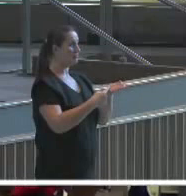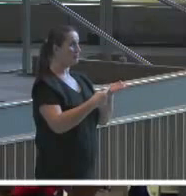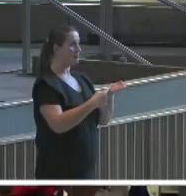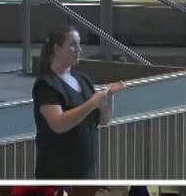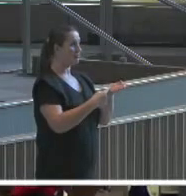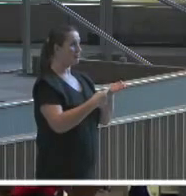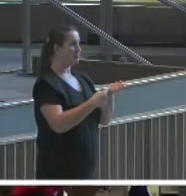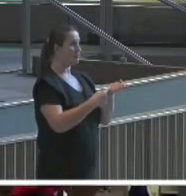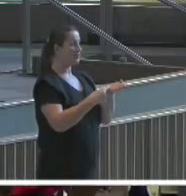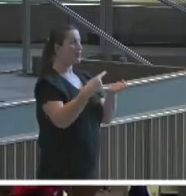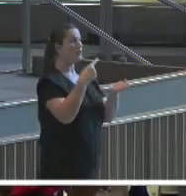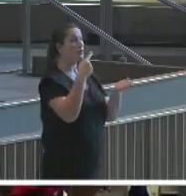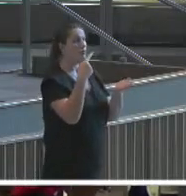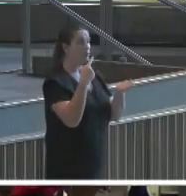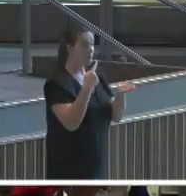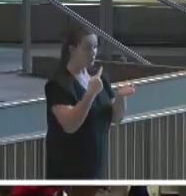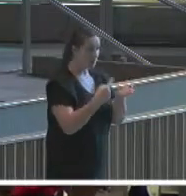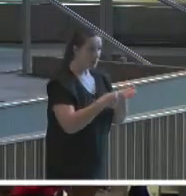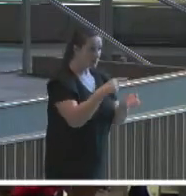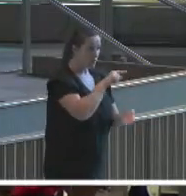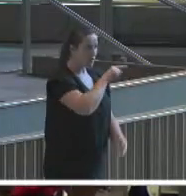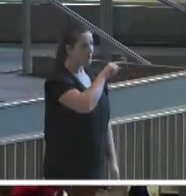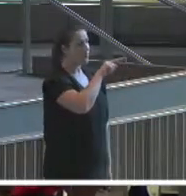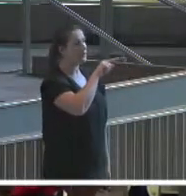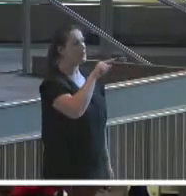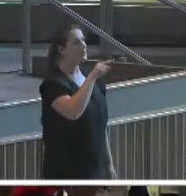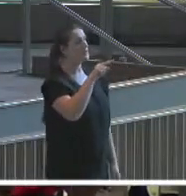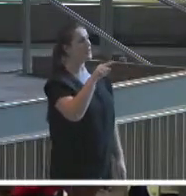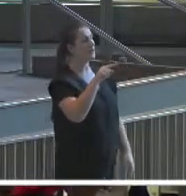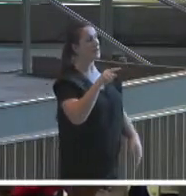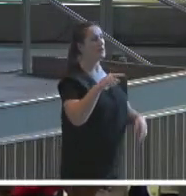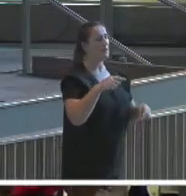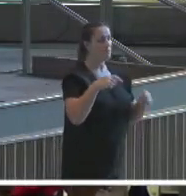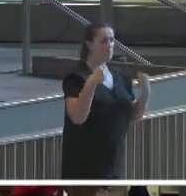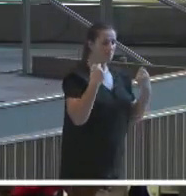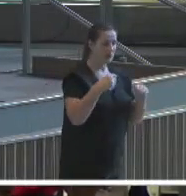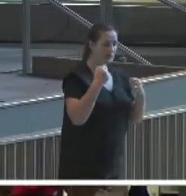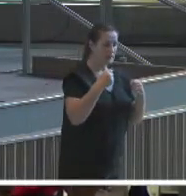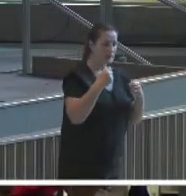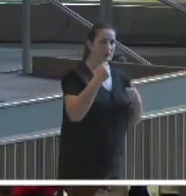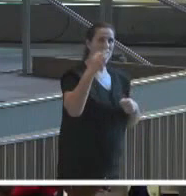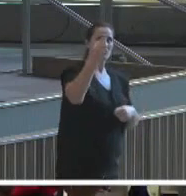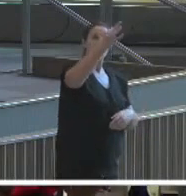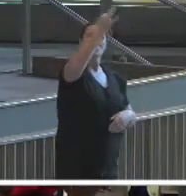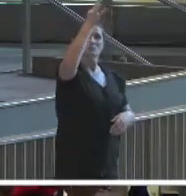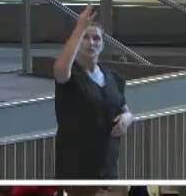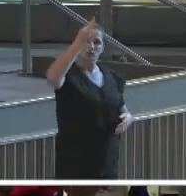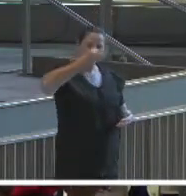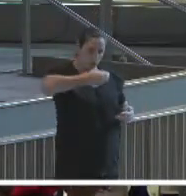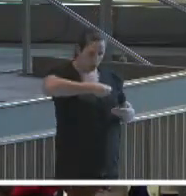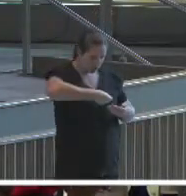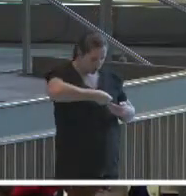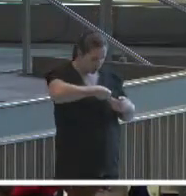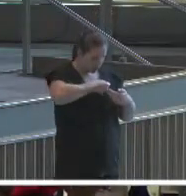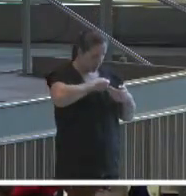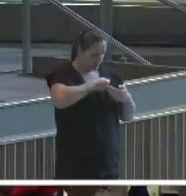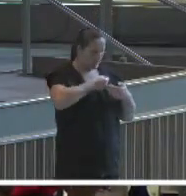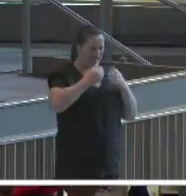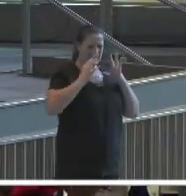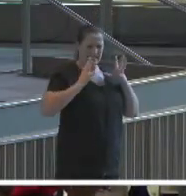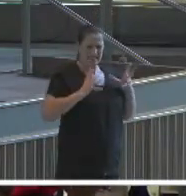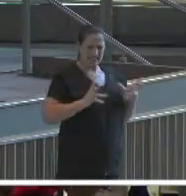Esse compromisso é que você vai ser templo espiritual. O Espírito Santo vai habitar a tua vida e tem que ser um templo